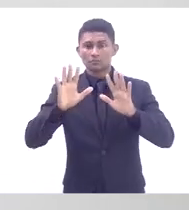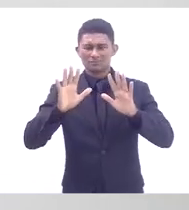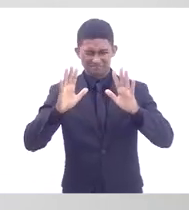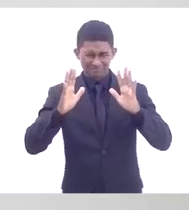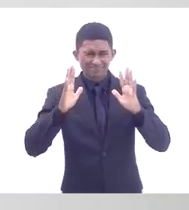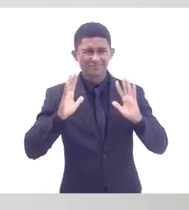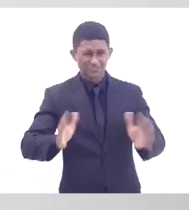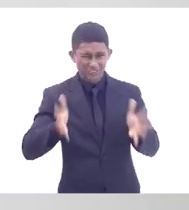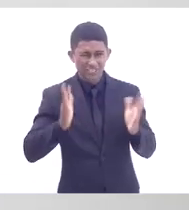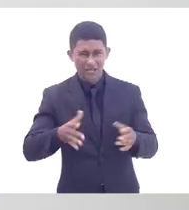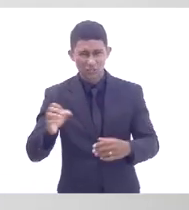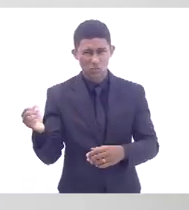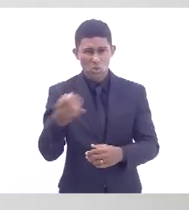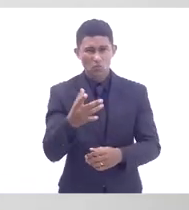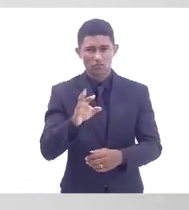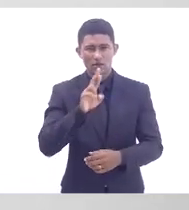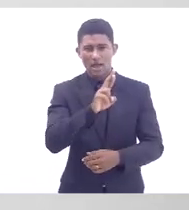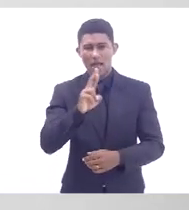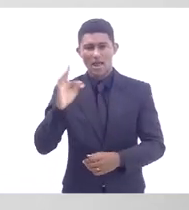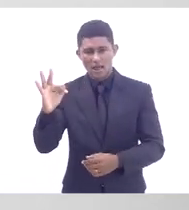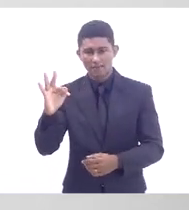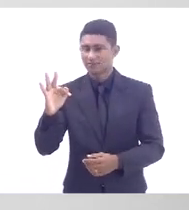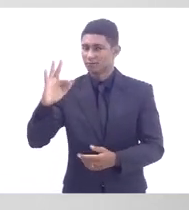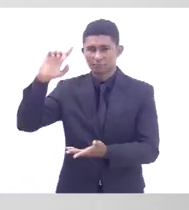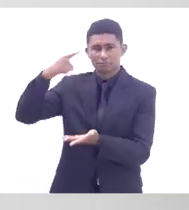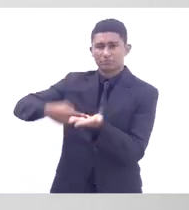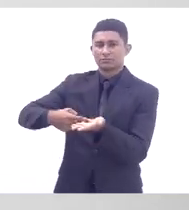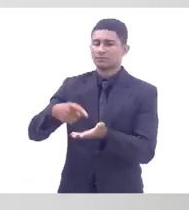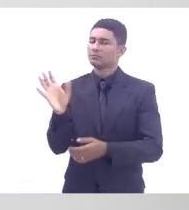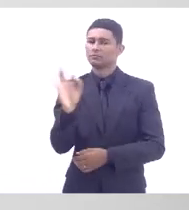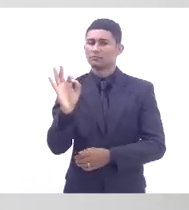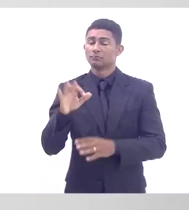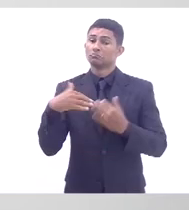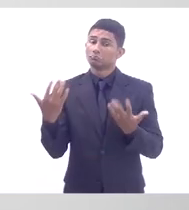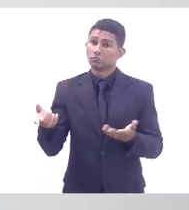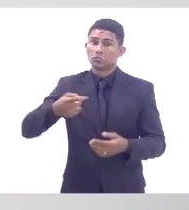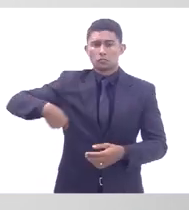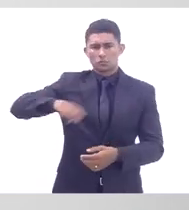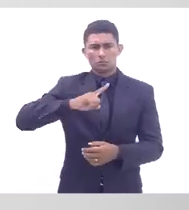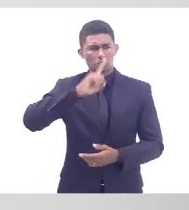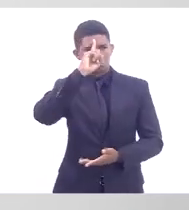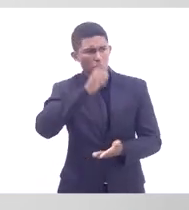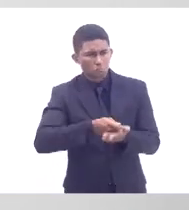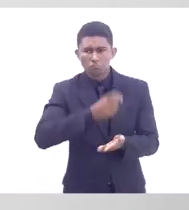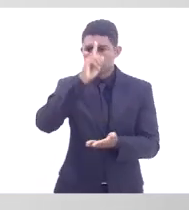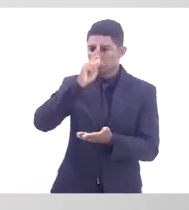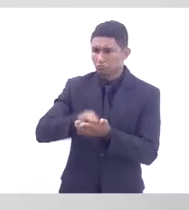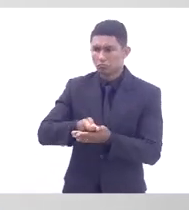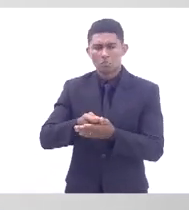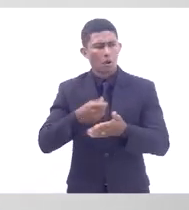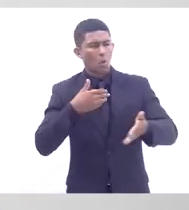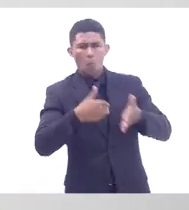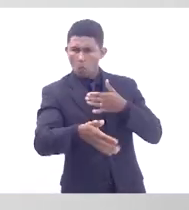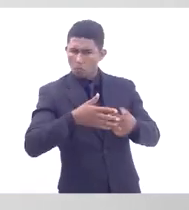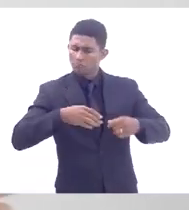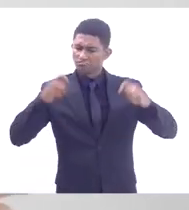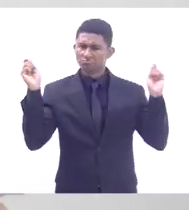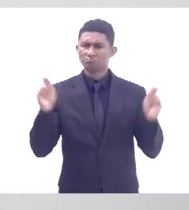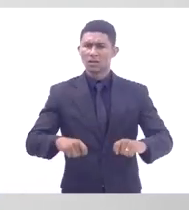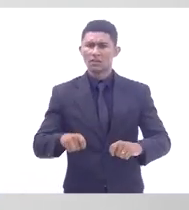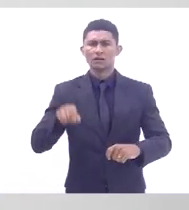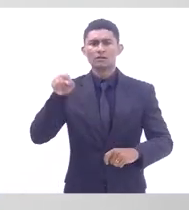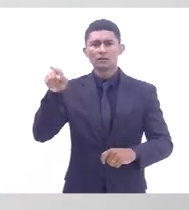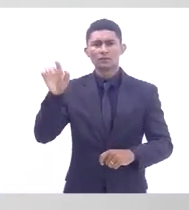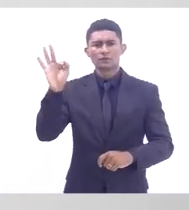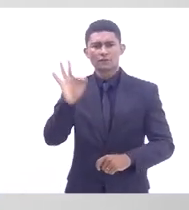pactuação do novo regime o que nos daria autonomia e a quaisquer decisões sem qualquer interferência Federal